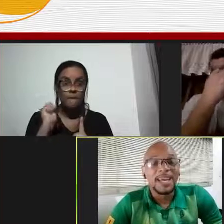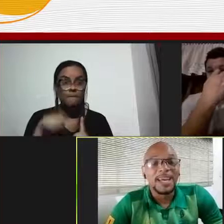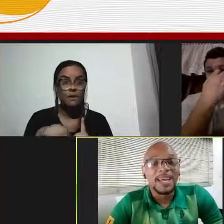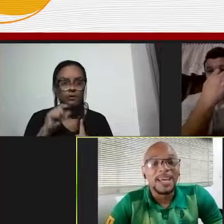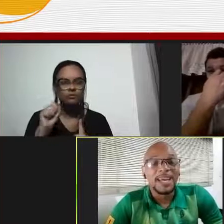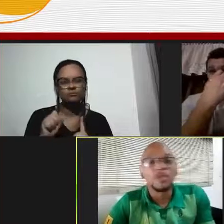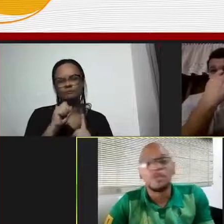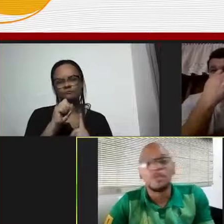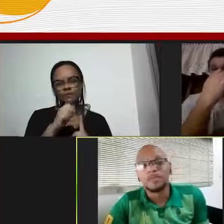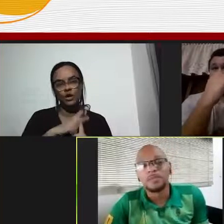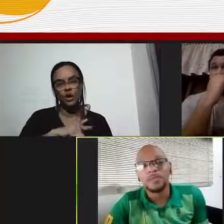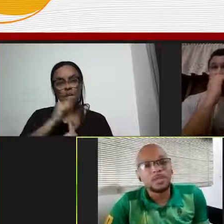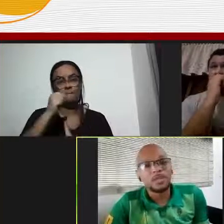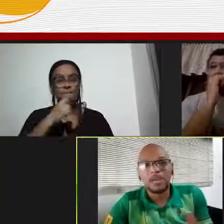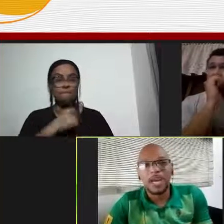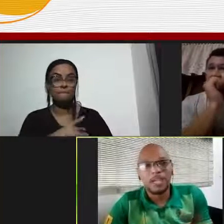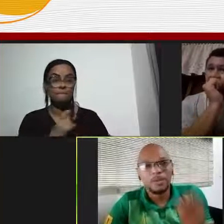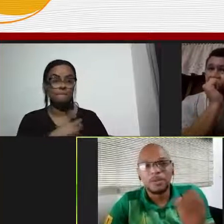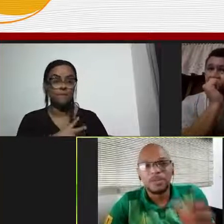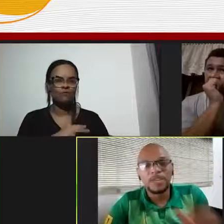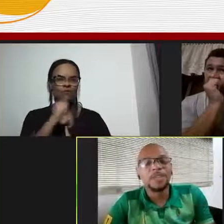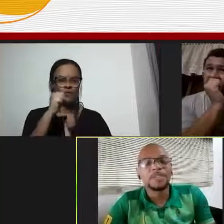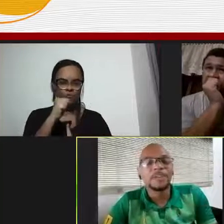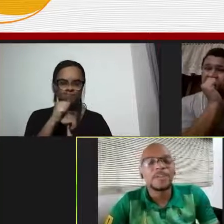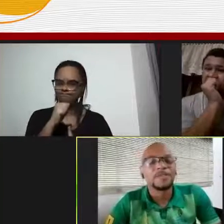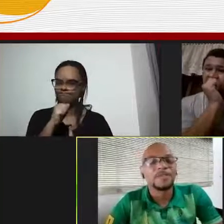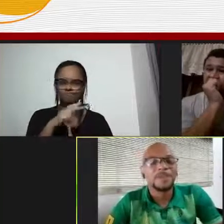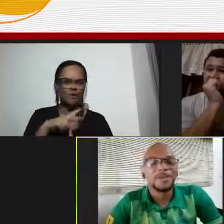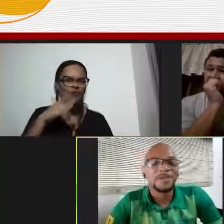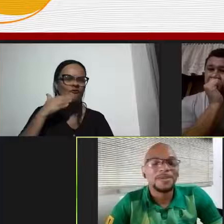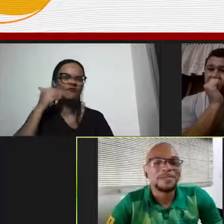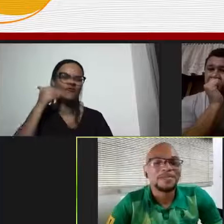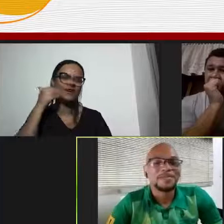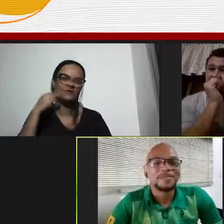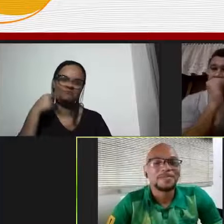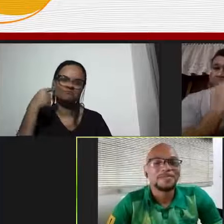é vencer o seu medo, que o resto fica mais fácil.